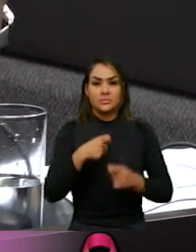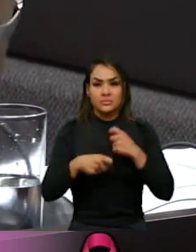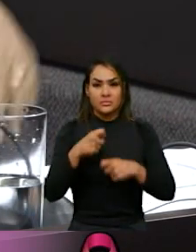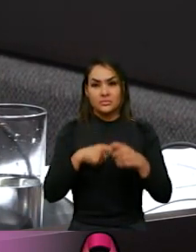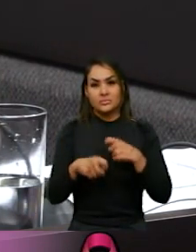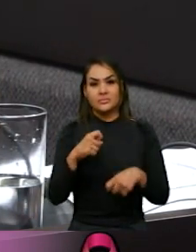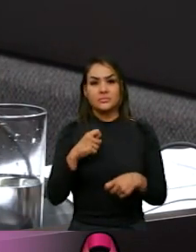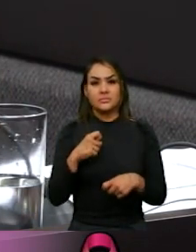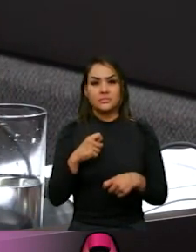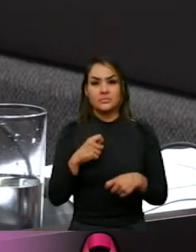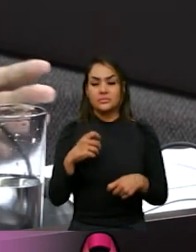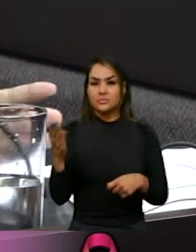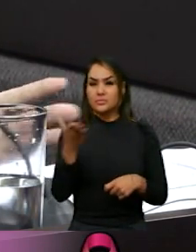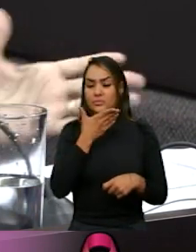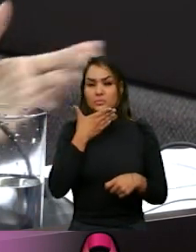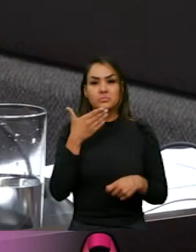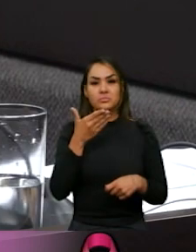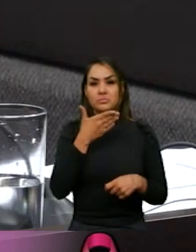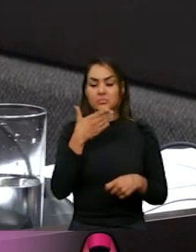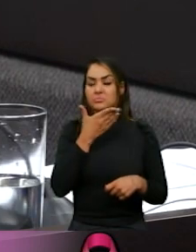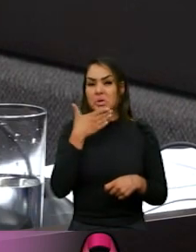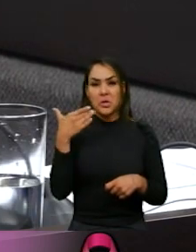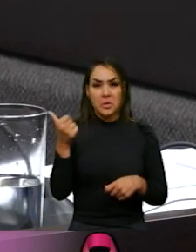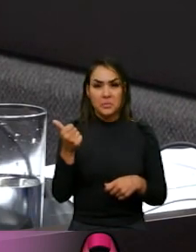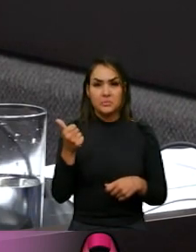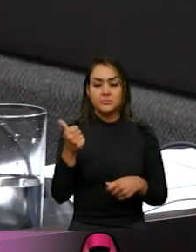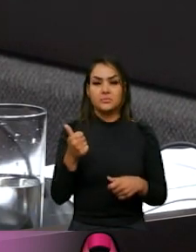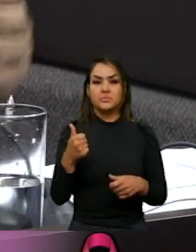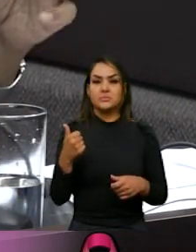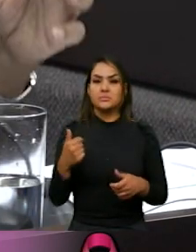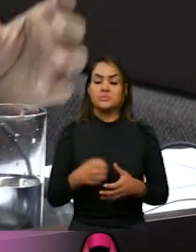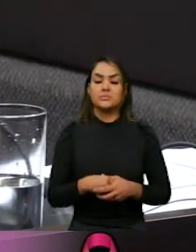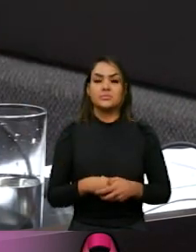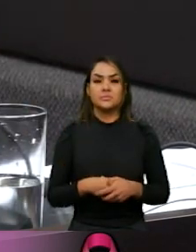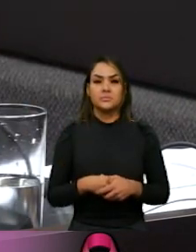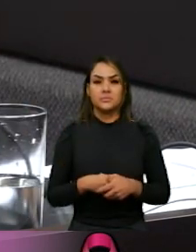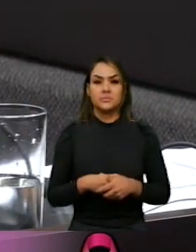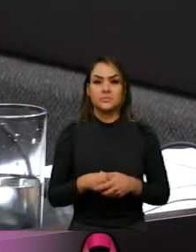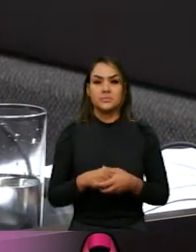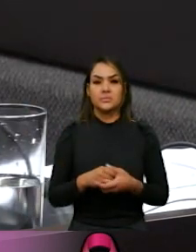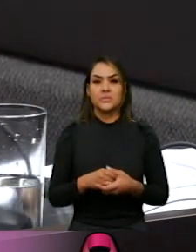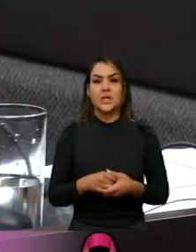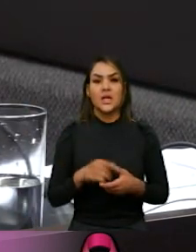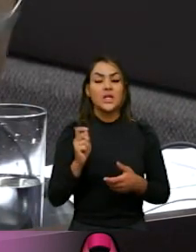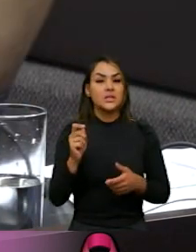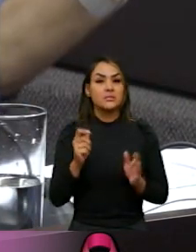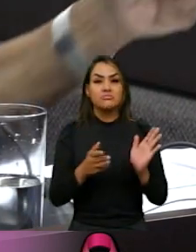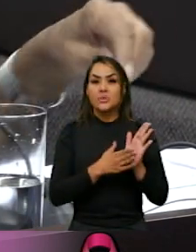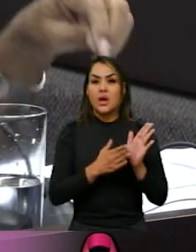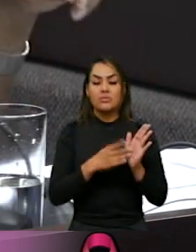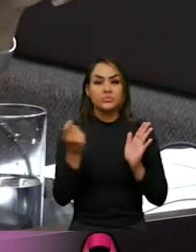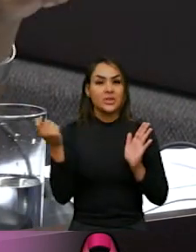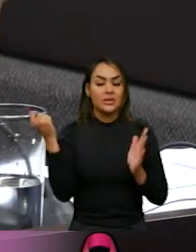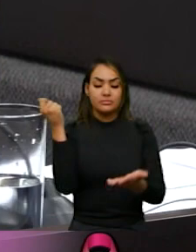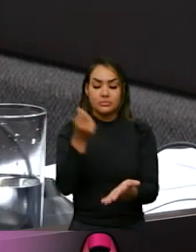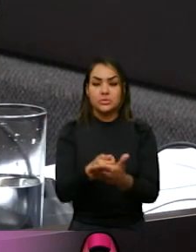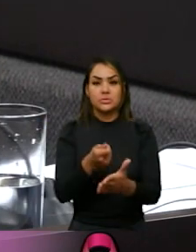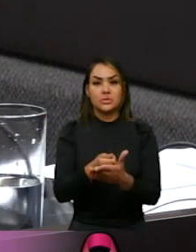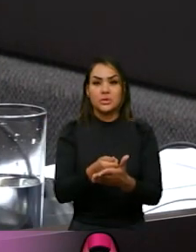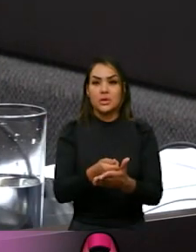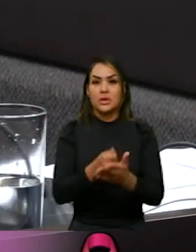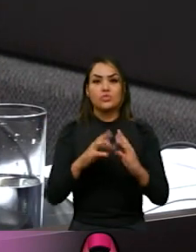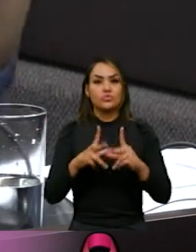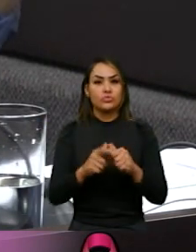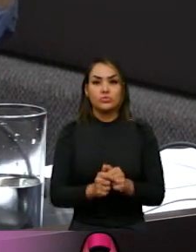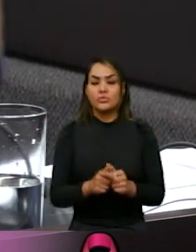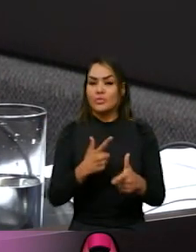sem qualquer questionamento, a não ser por motivação política. As questões estão aí postas, o dinheiro está investido, todas as